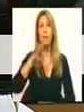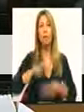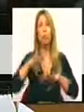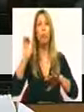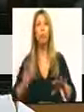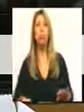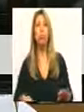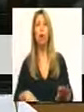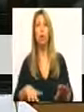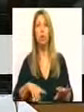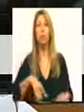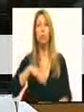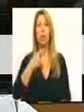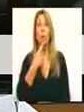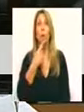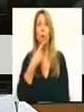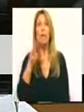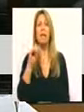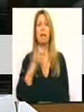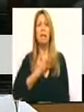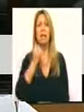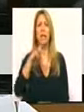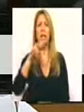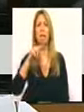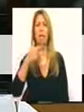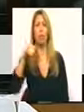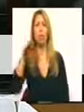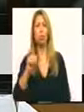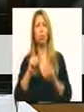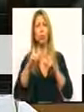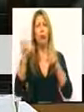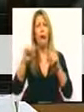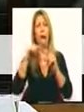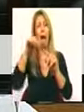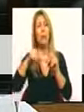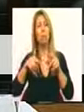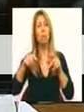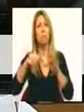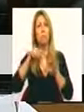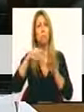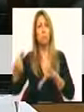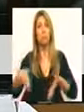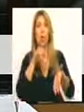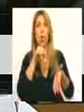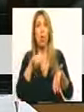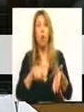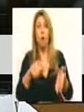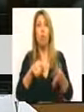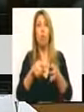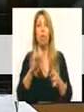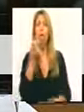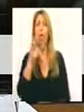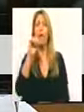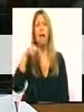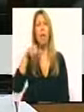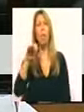dos fortes sedimentos que existem no leito do rio, de carga orgânica e, sobretudo, proveniente de celuloses